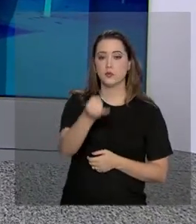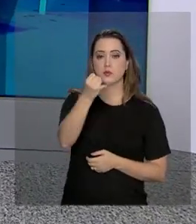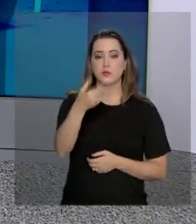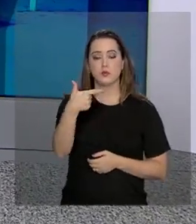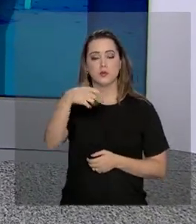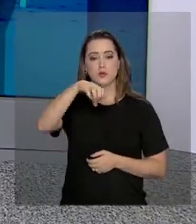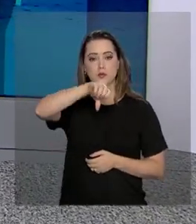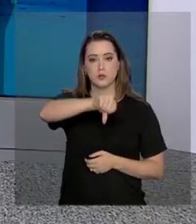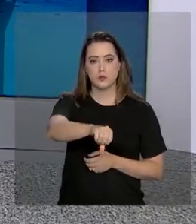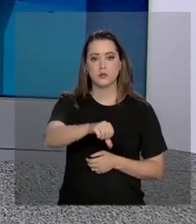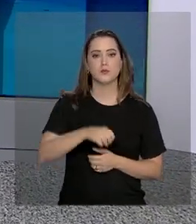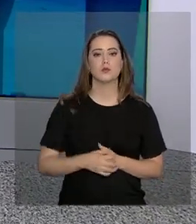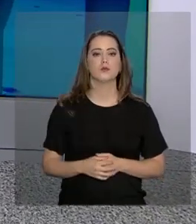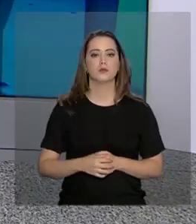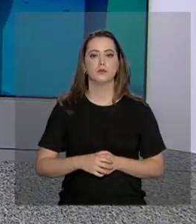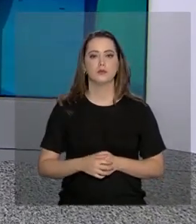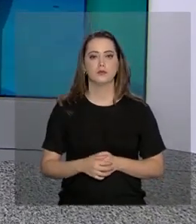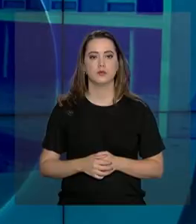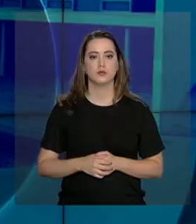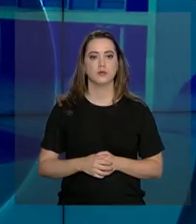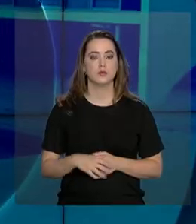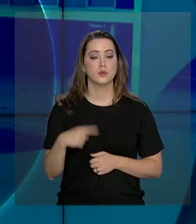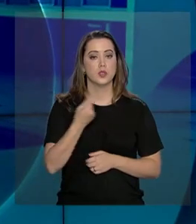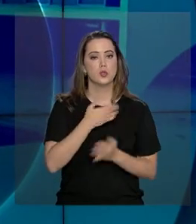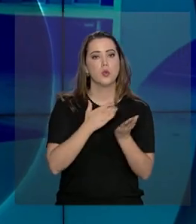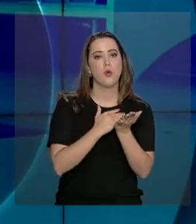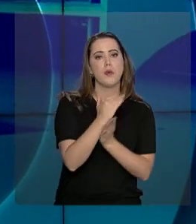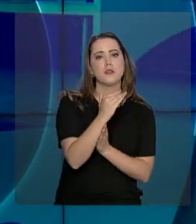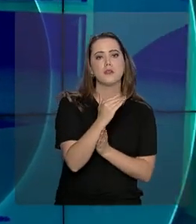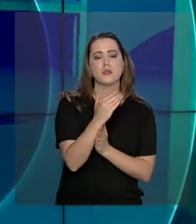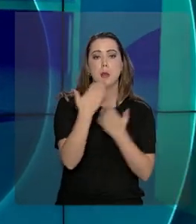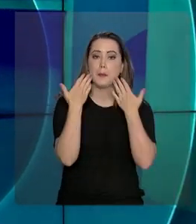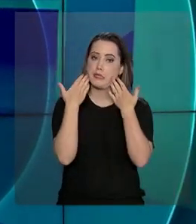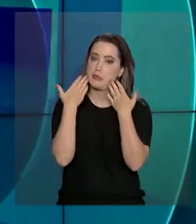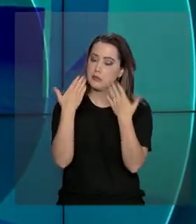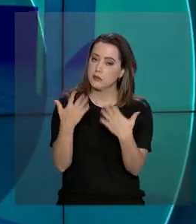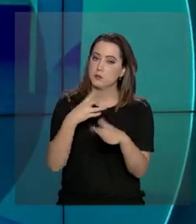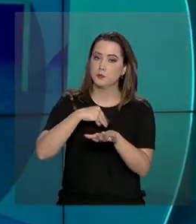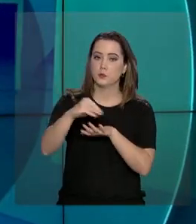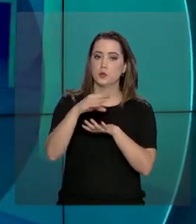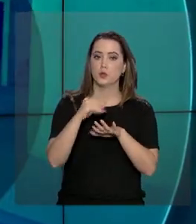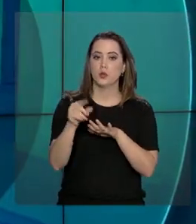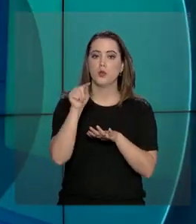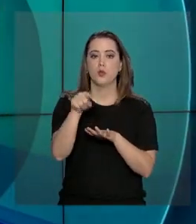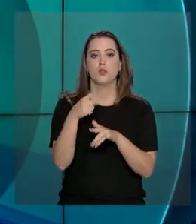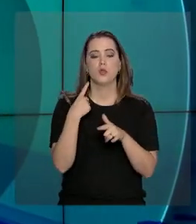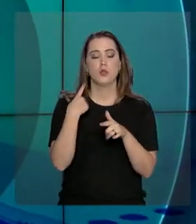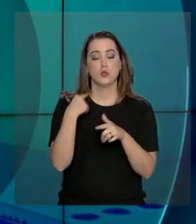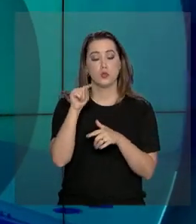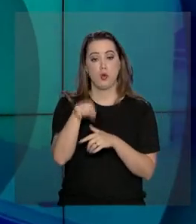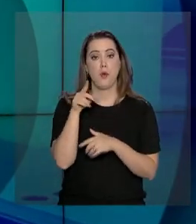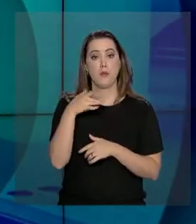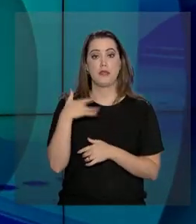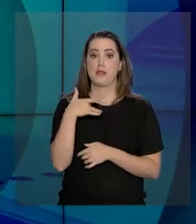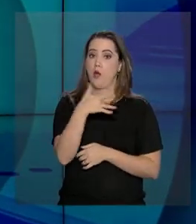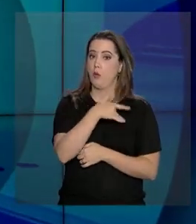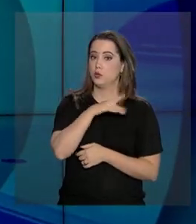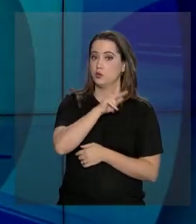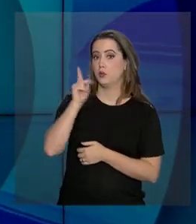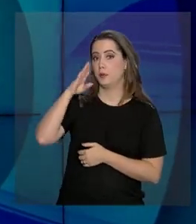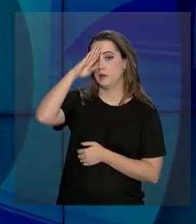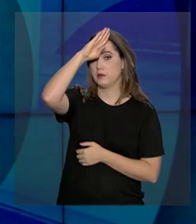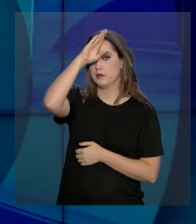28 de janeiro de 2019. A gente começa esta edição com informações sobre o estado de saúde do presidente